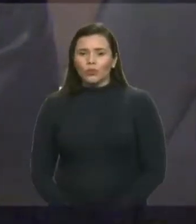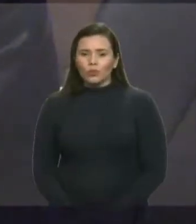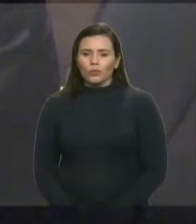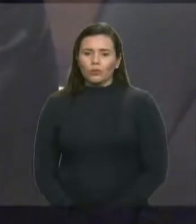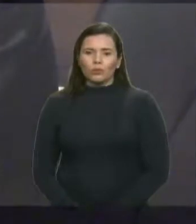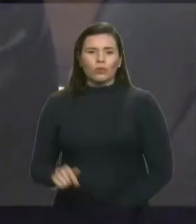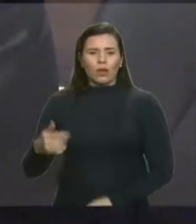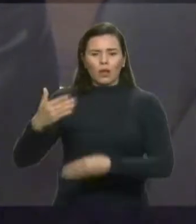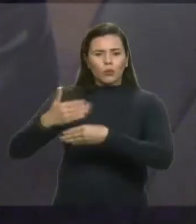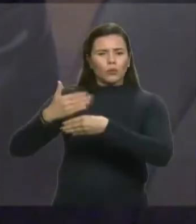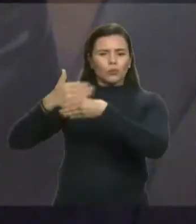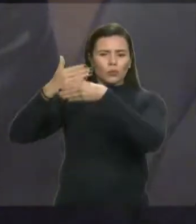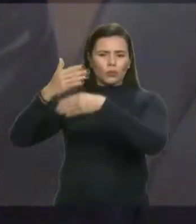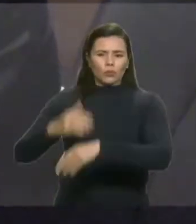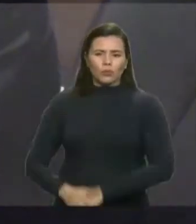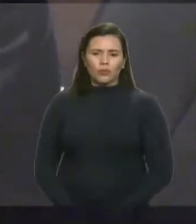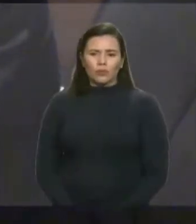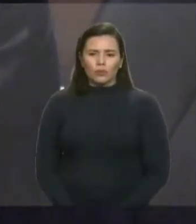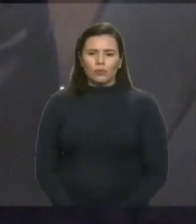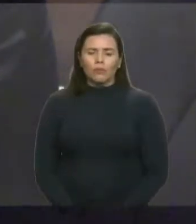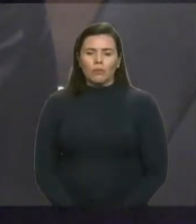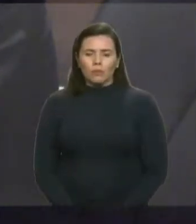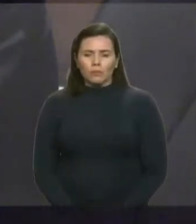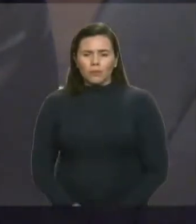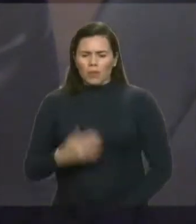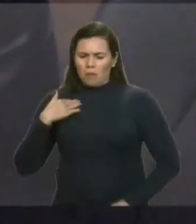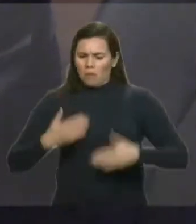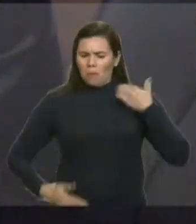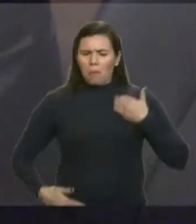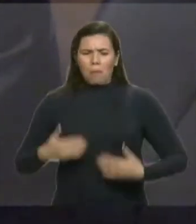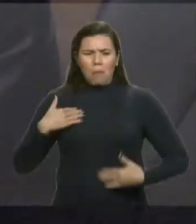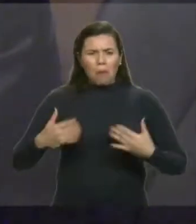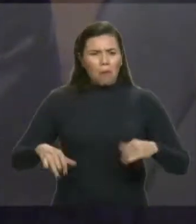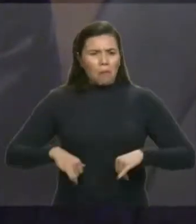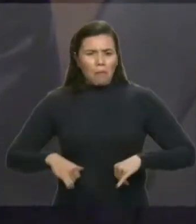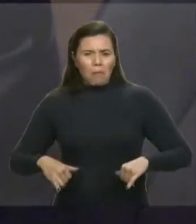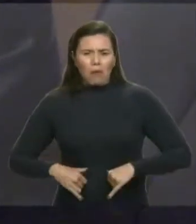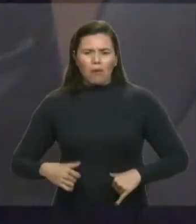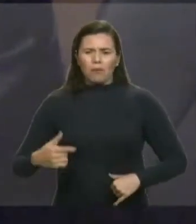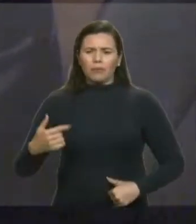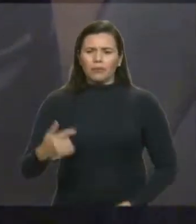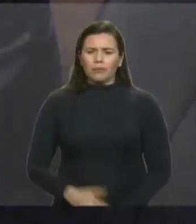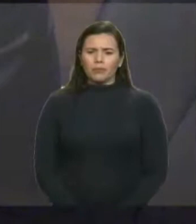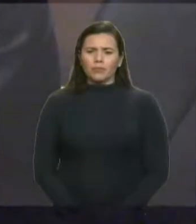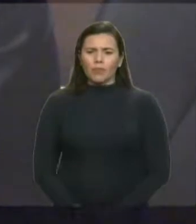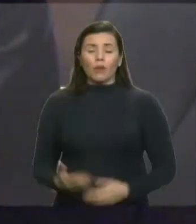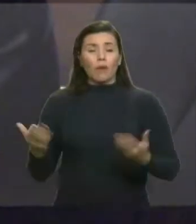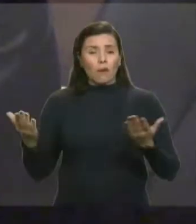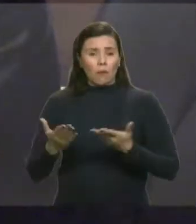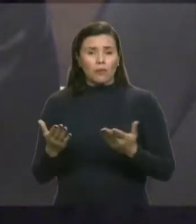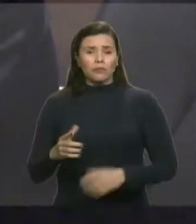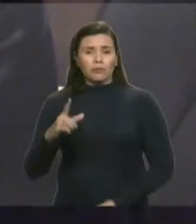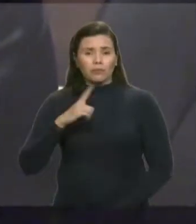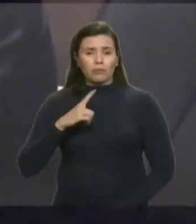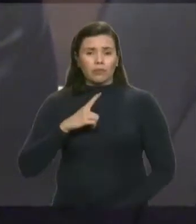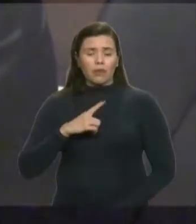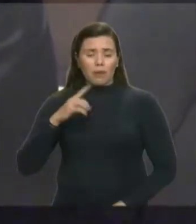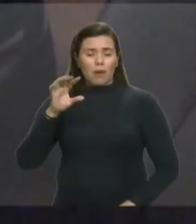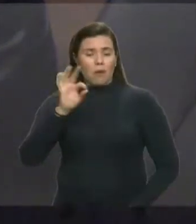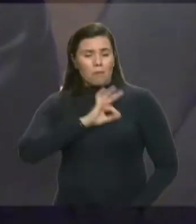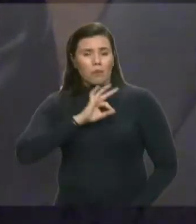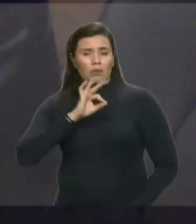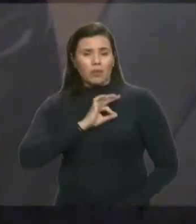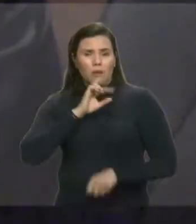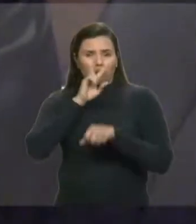ainda foi atingida em várias partes do seu corpo. Hoje ela anda com proteção, entendeste,